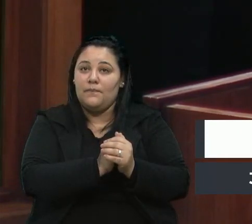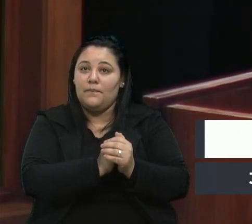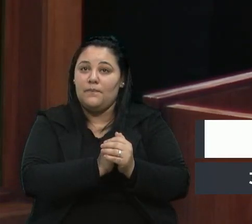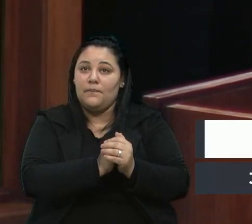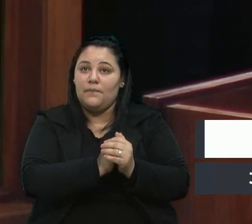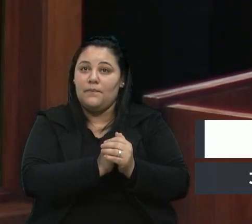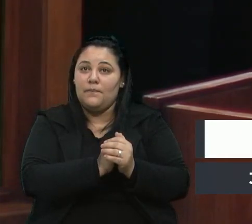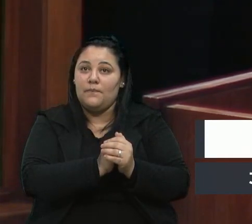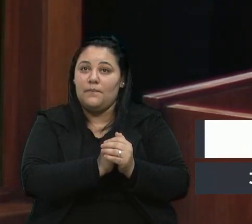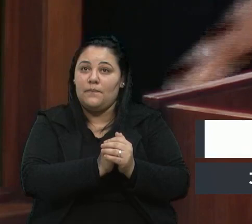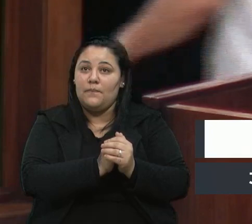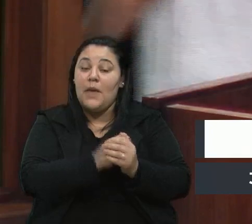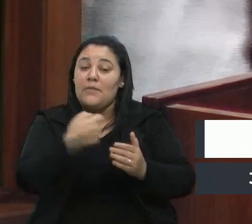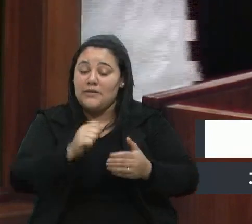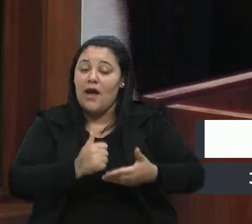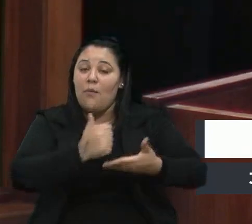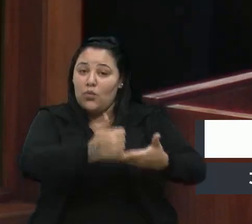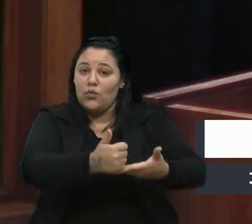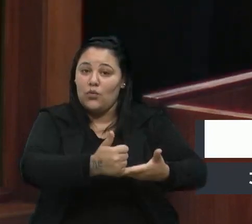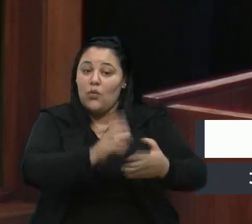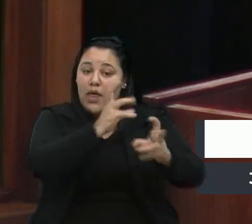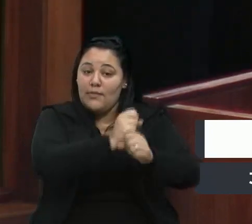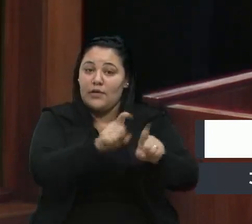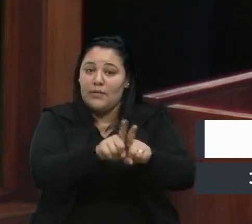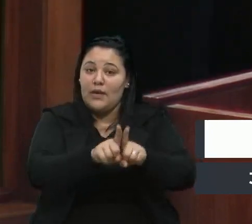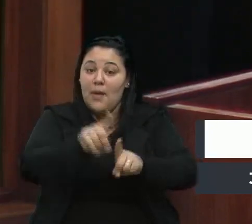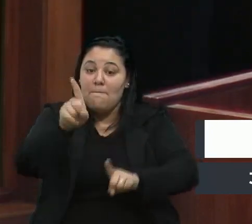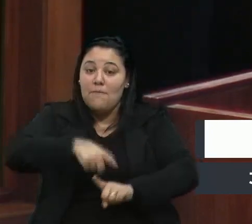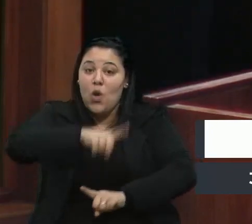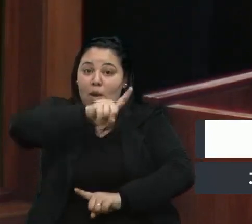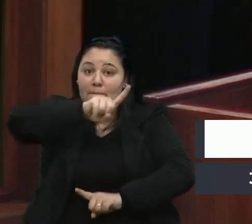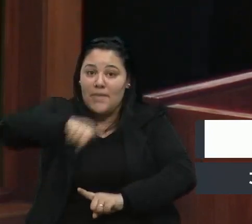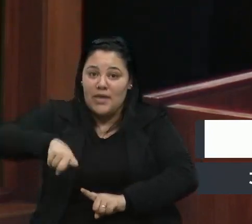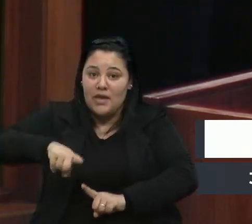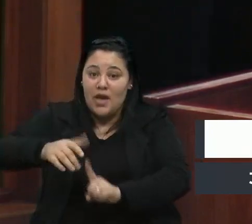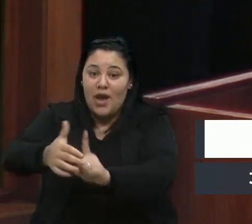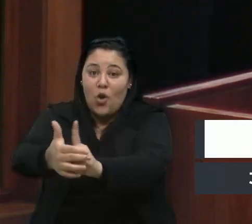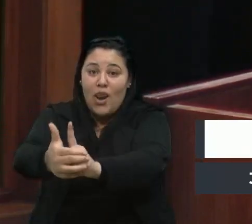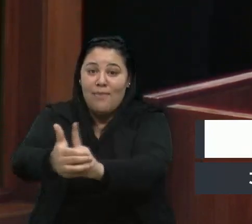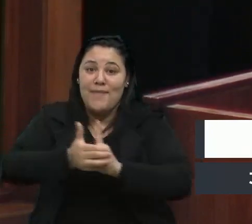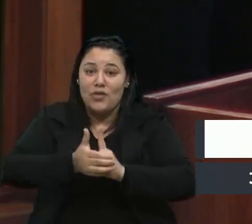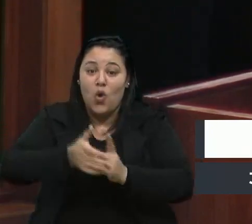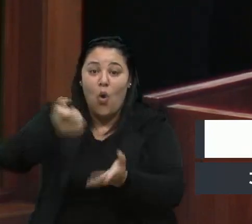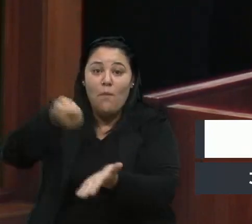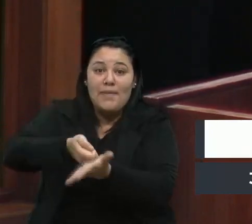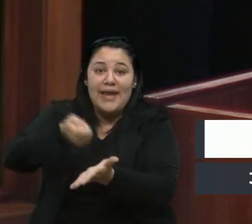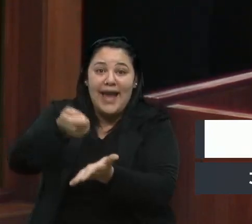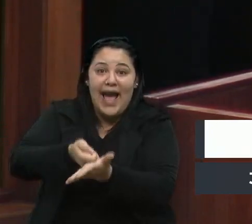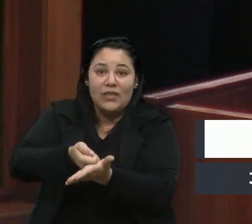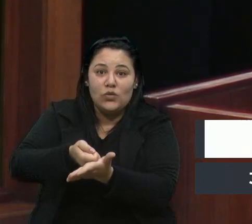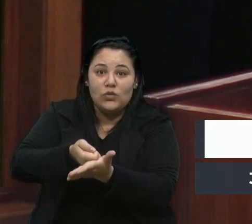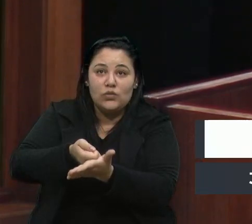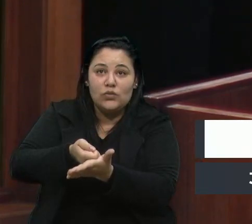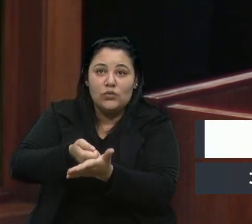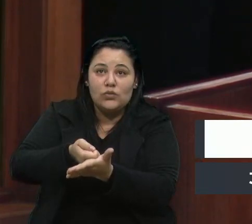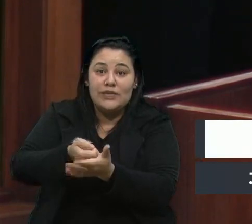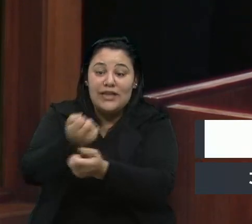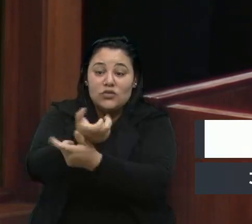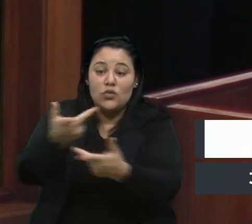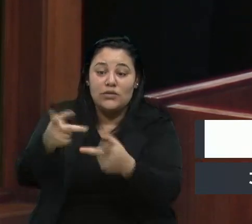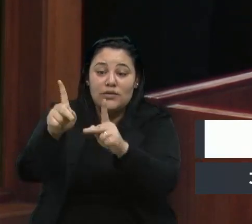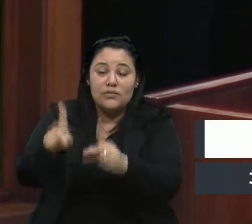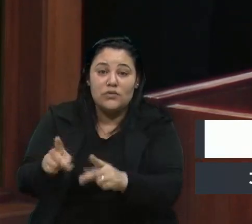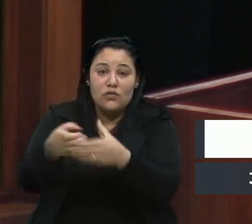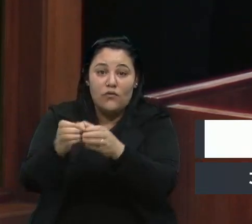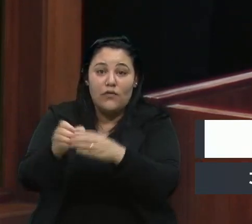seus animais. Além disso, devem proibir o recolhimento forçado de bens e pertences, a